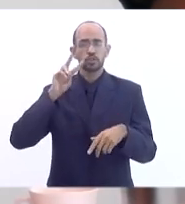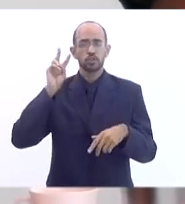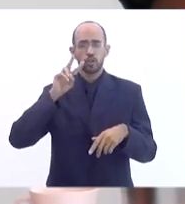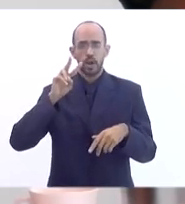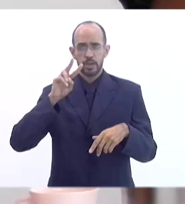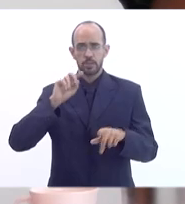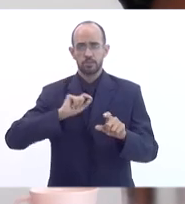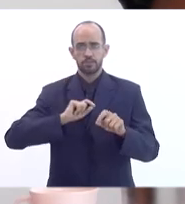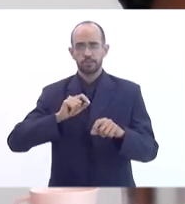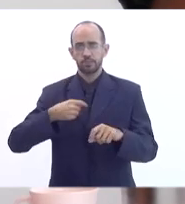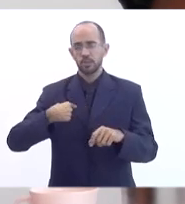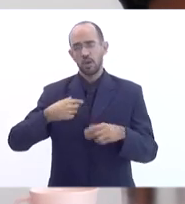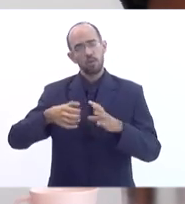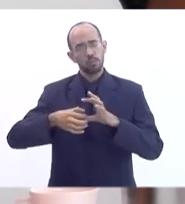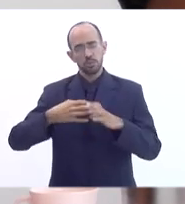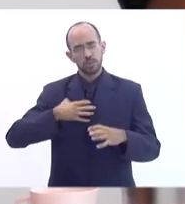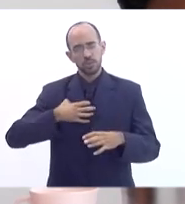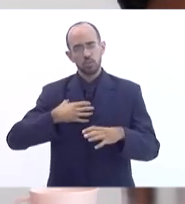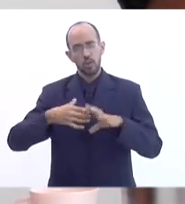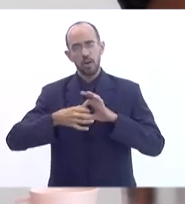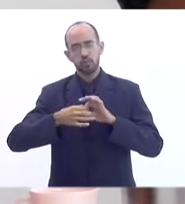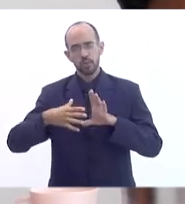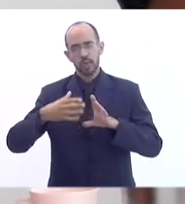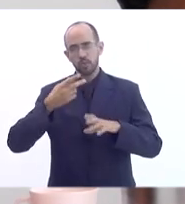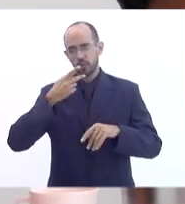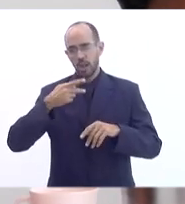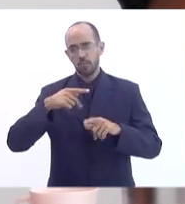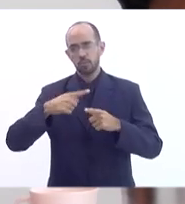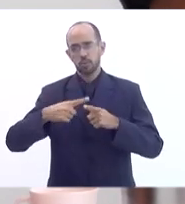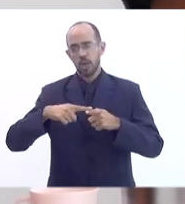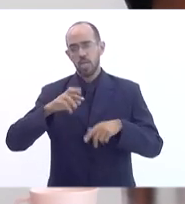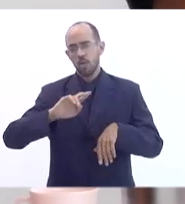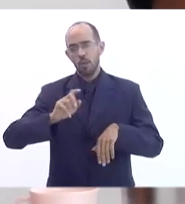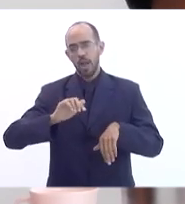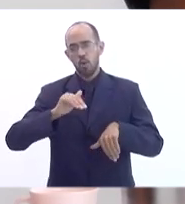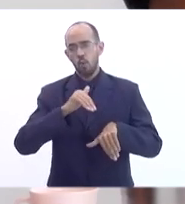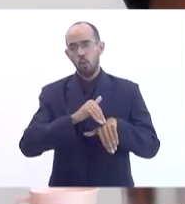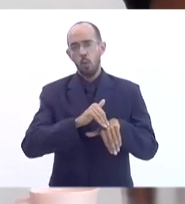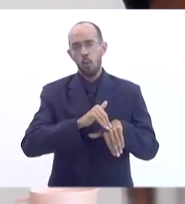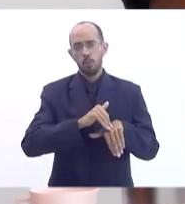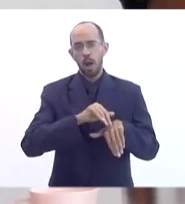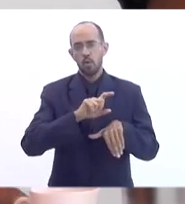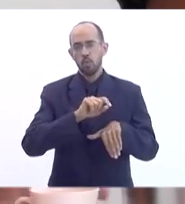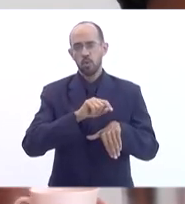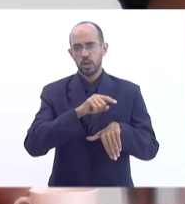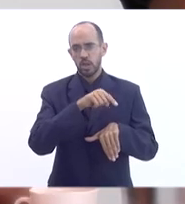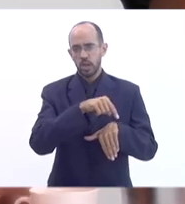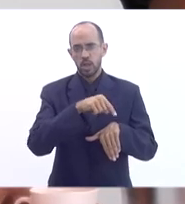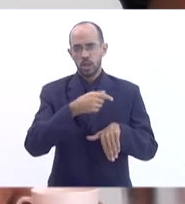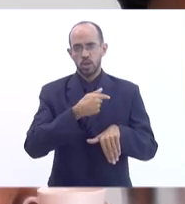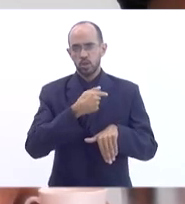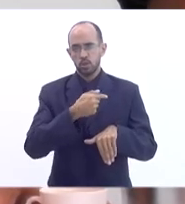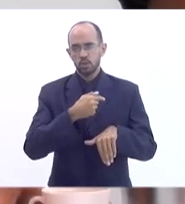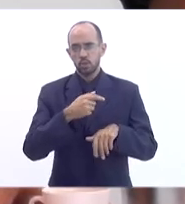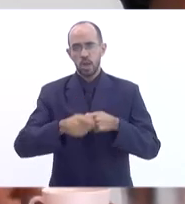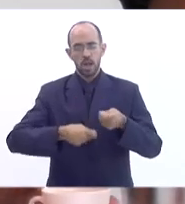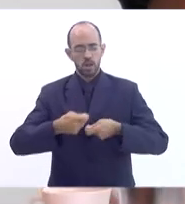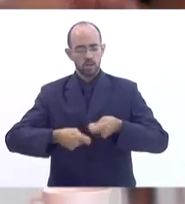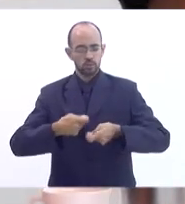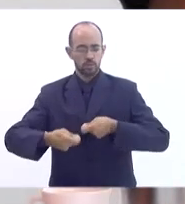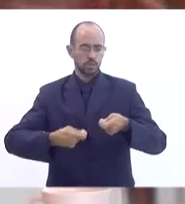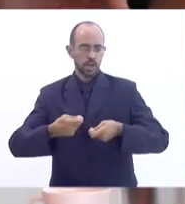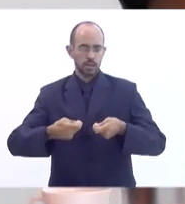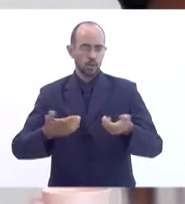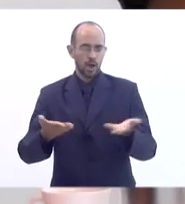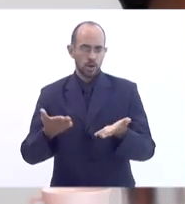de falar inclusive na presença da polícia militar porque não é culpa e da atual gestão do atual comando da polícia militar